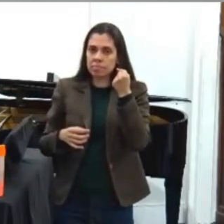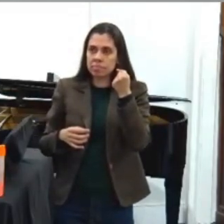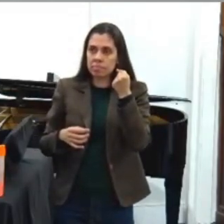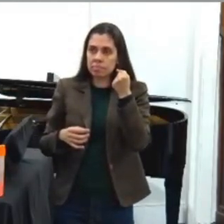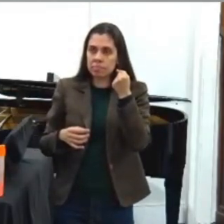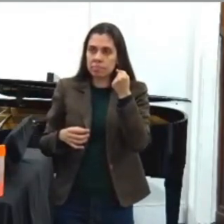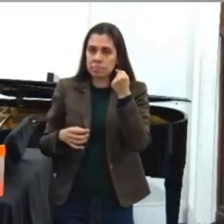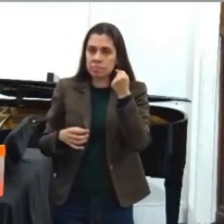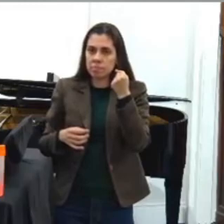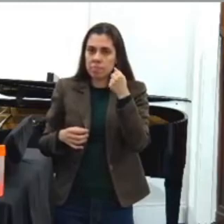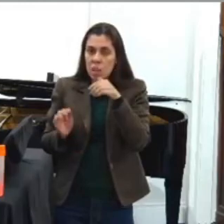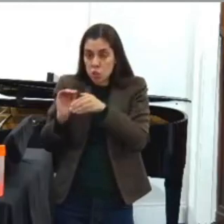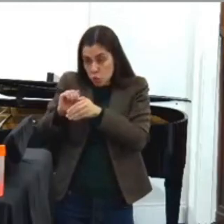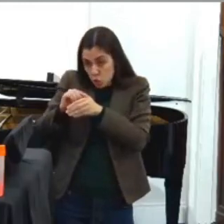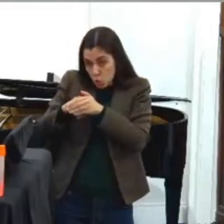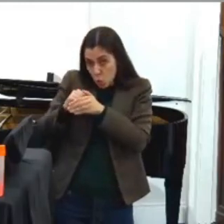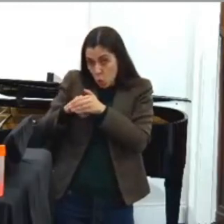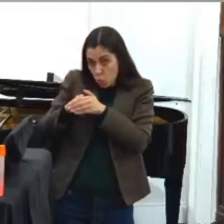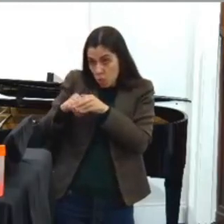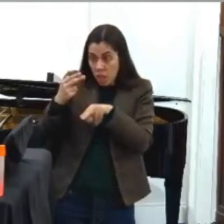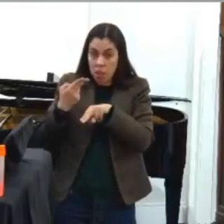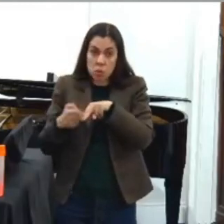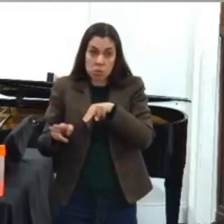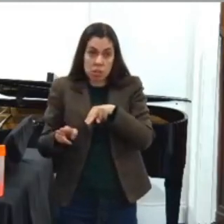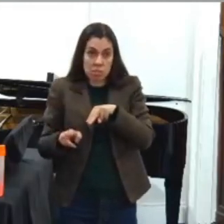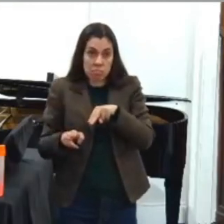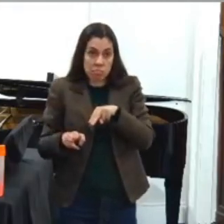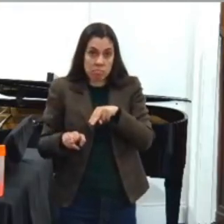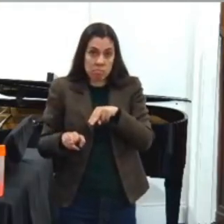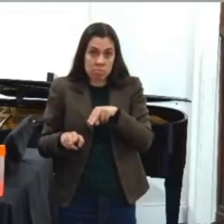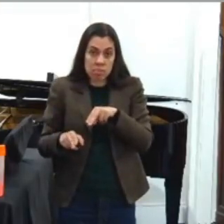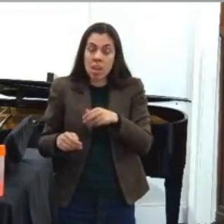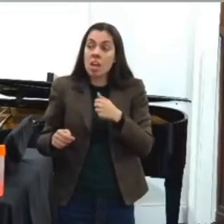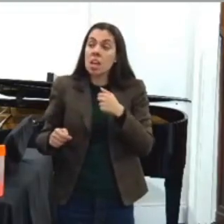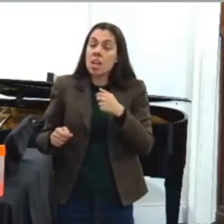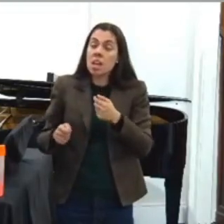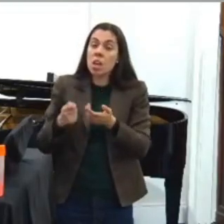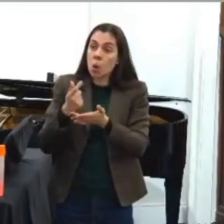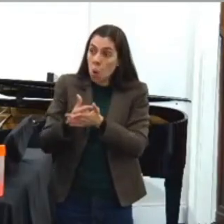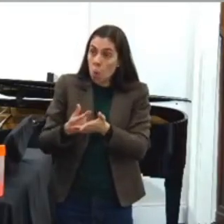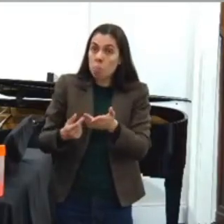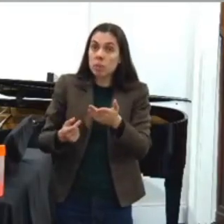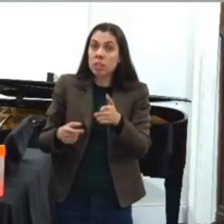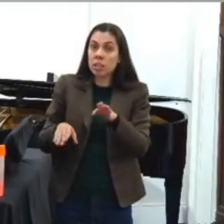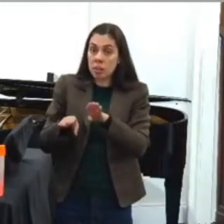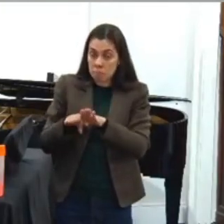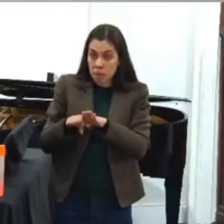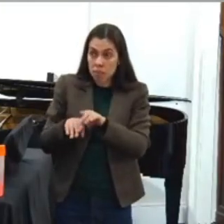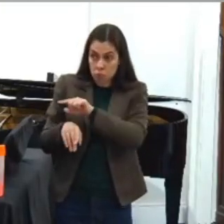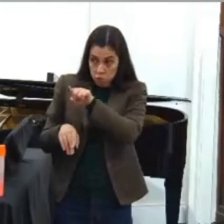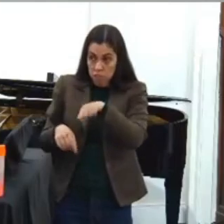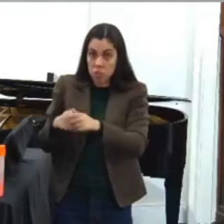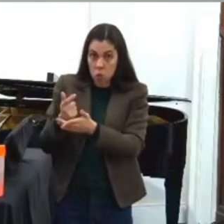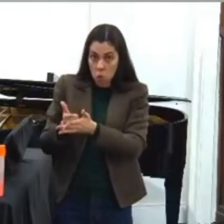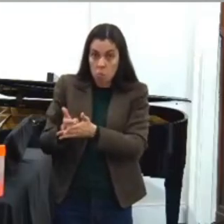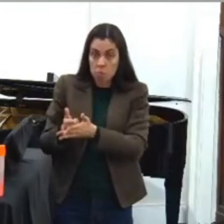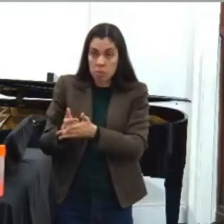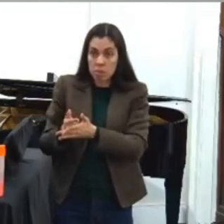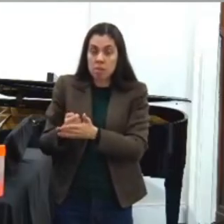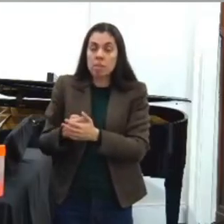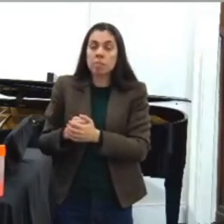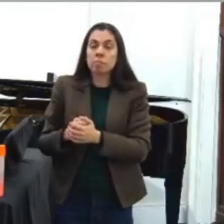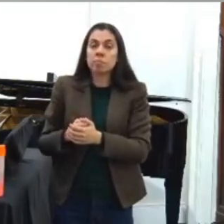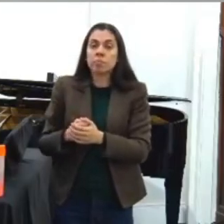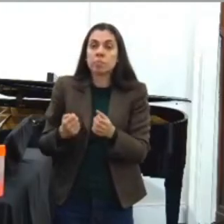da tua nudez, e colírio para ungires os olhos, a fim de